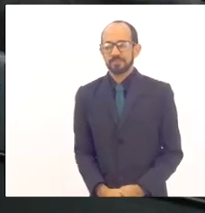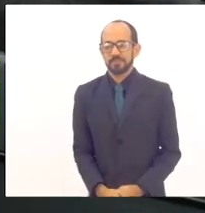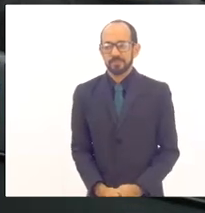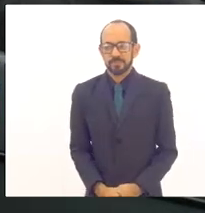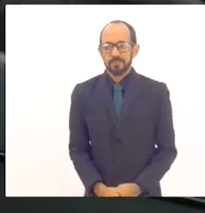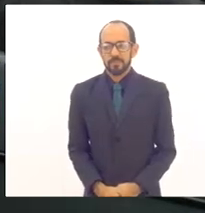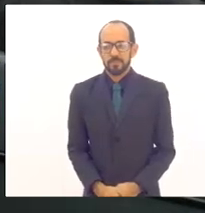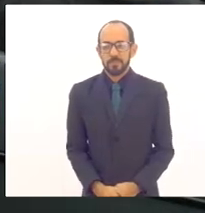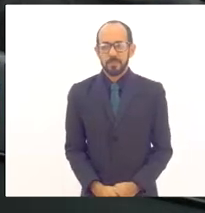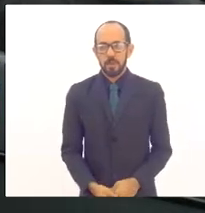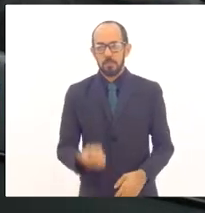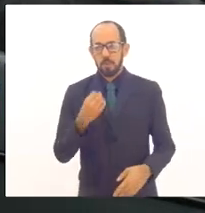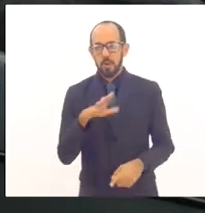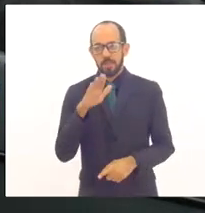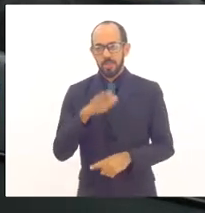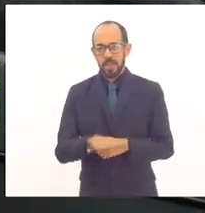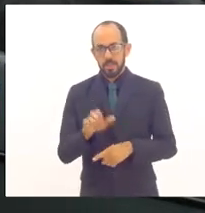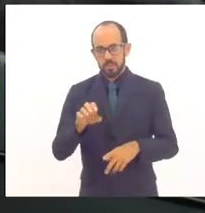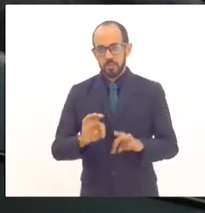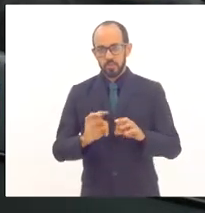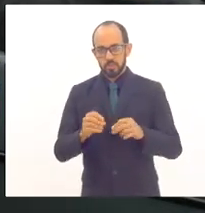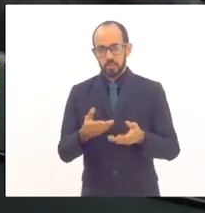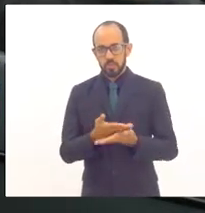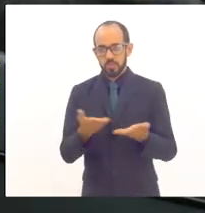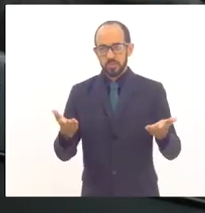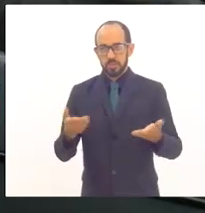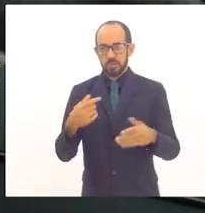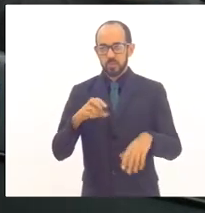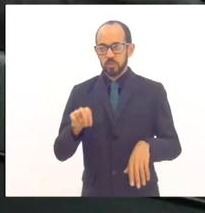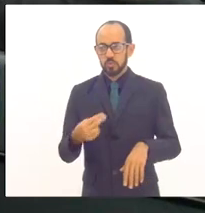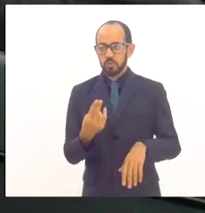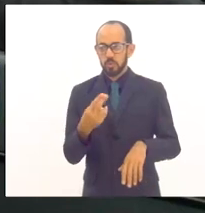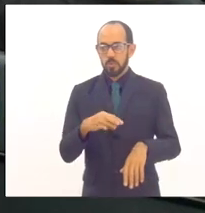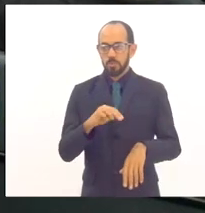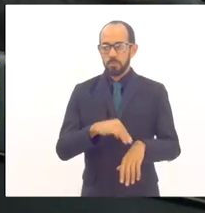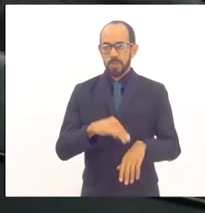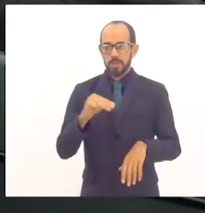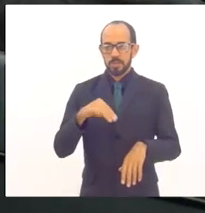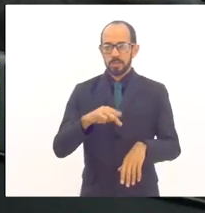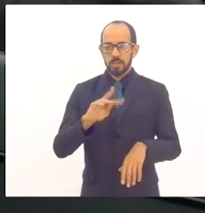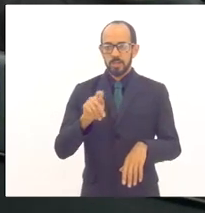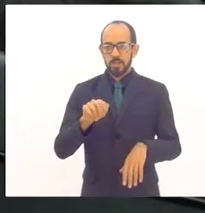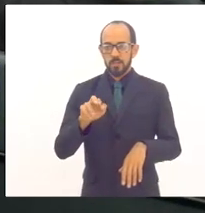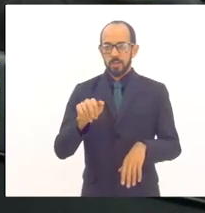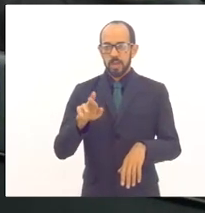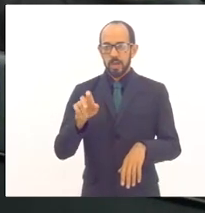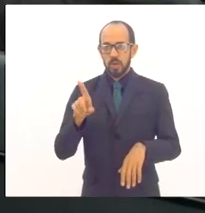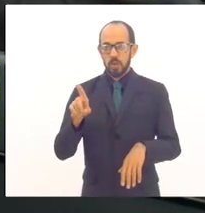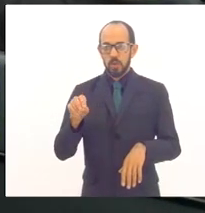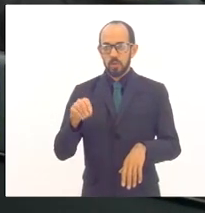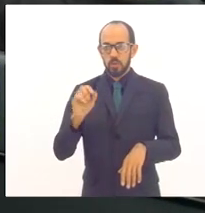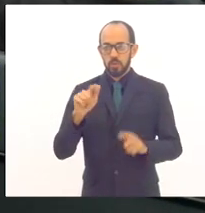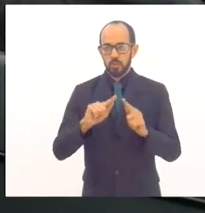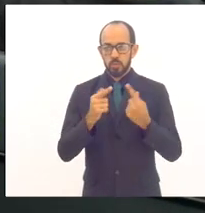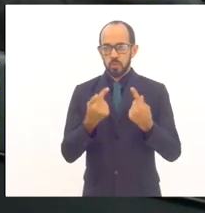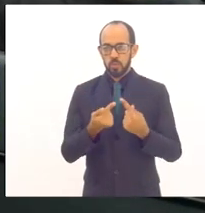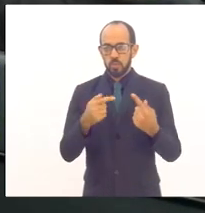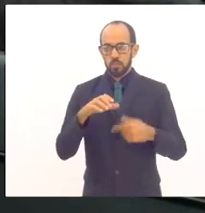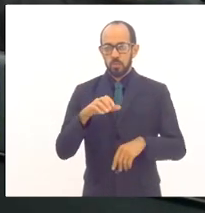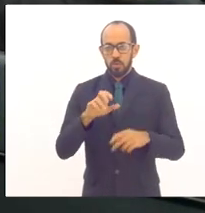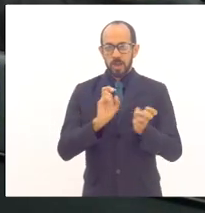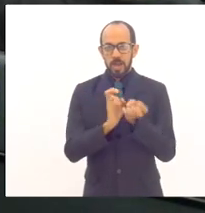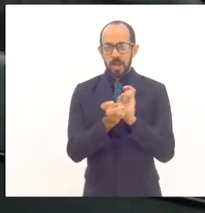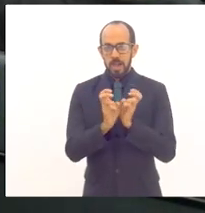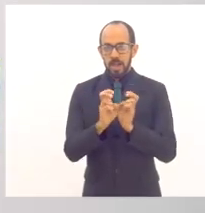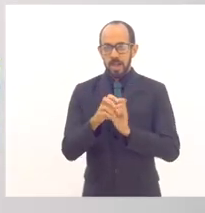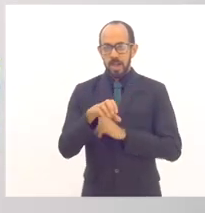E uma boa tarde, né? Eu sou o mestre Everaldo Lima, do Grupo Capo Arte, né? Sou aluno do